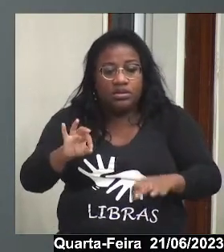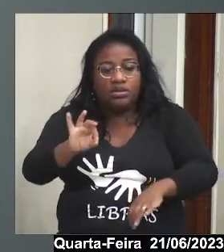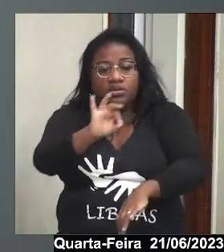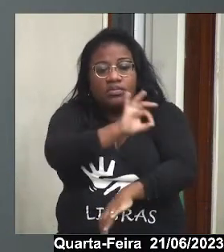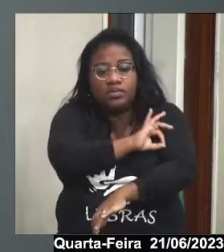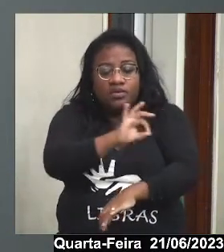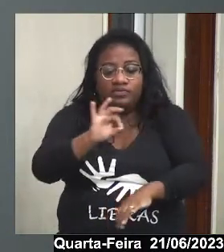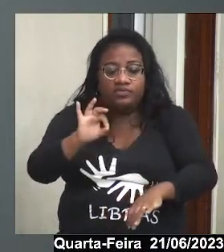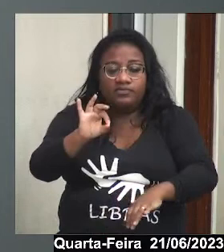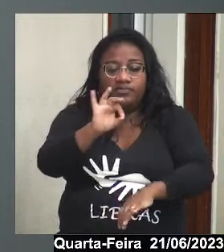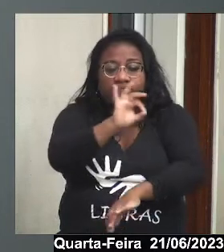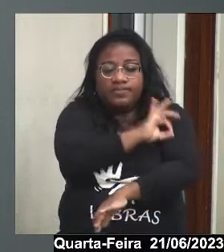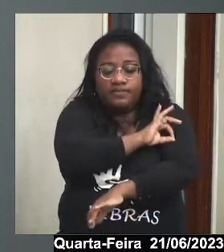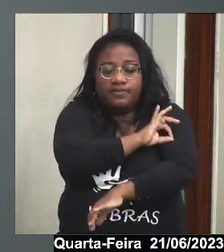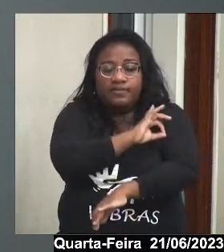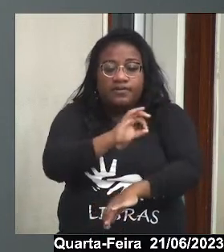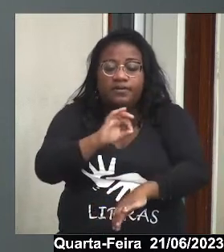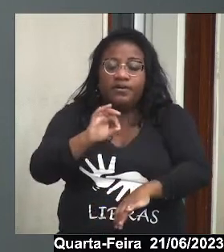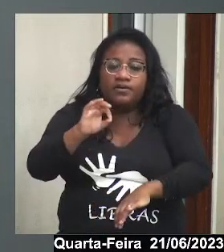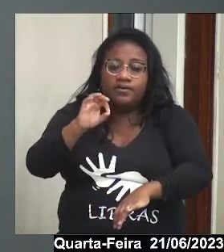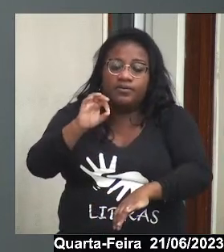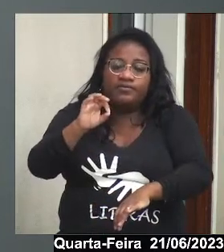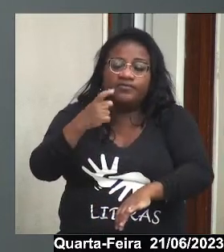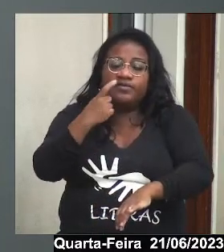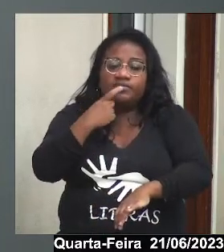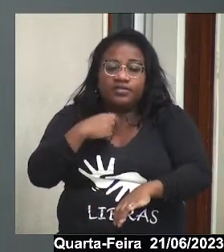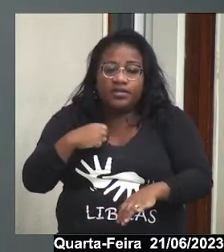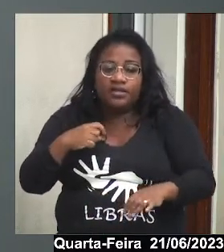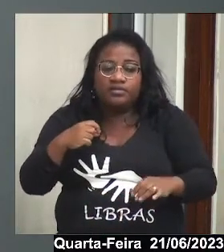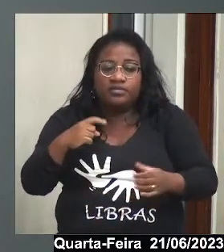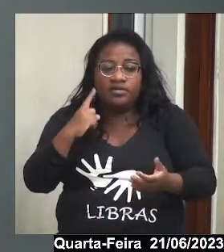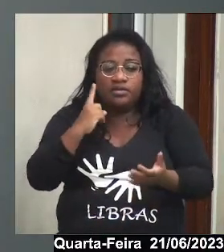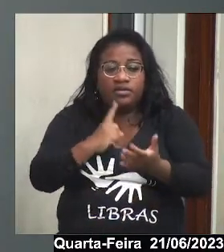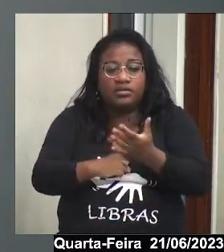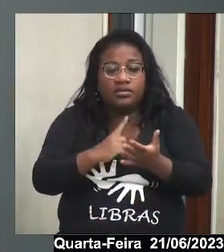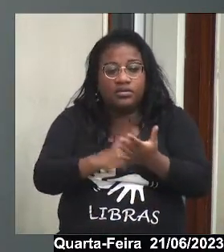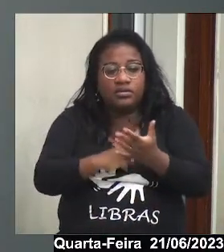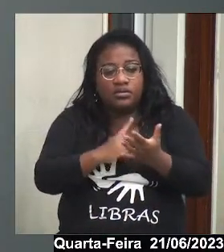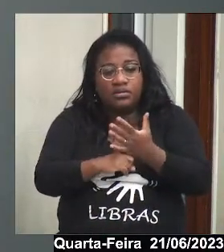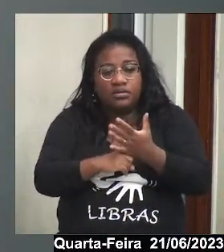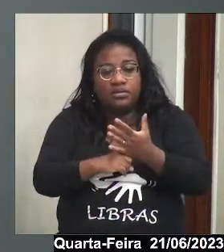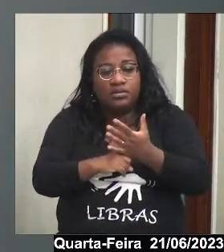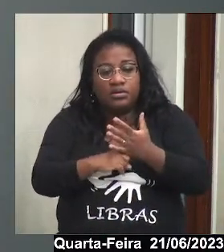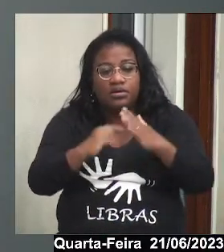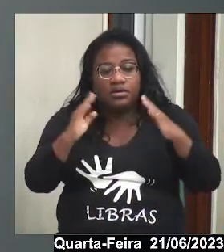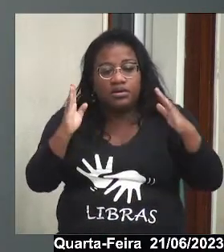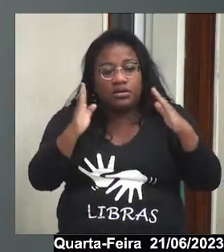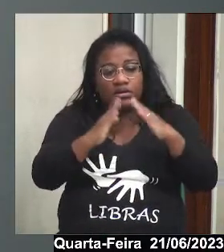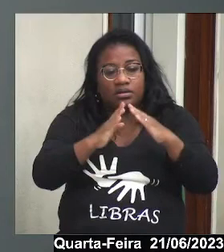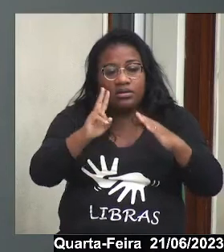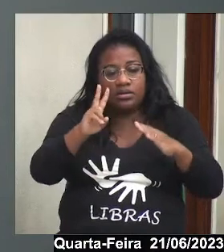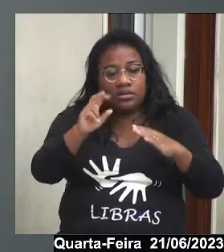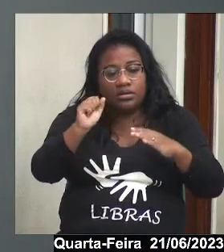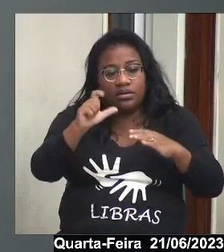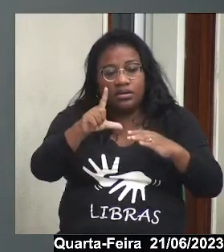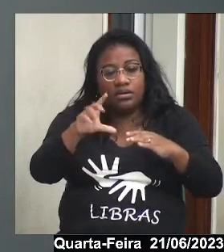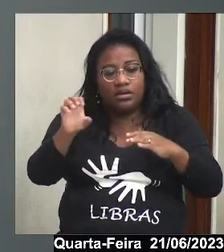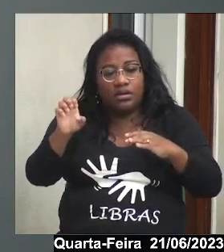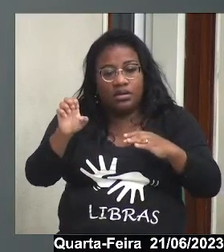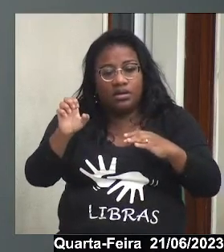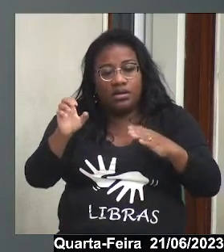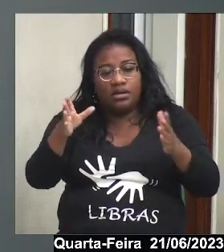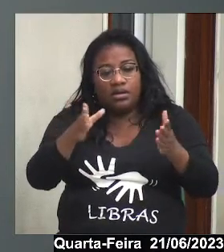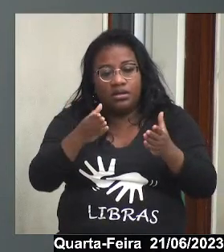assumiu um compromisso junto com o vereador, assumiu um compromisso junto com os moradores do Vale do Sol, e em